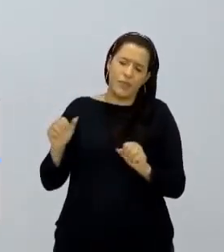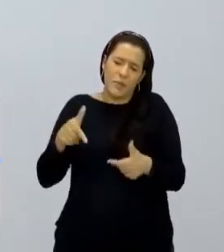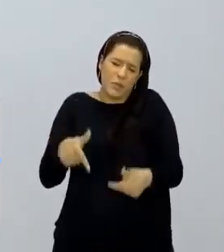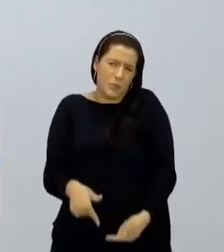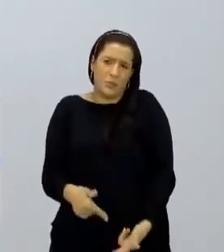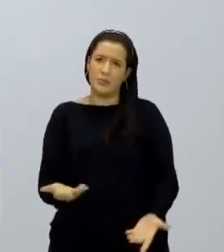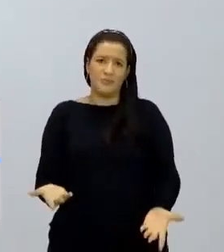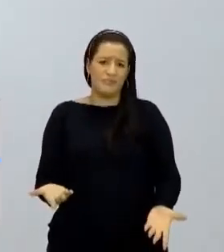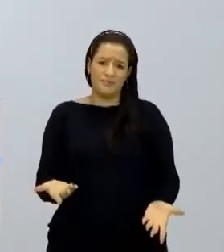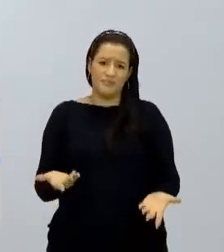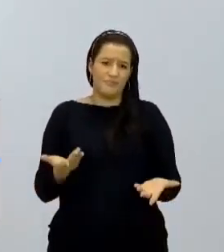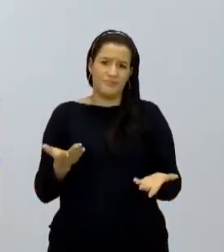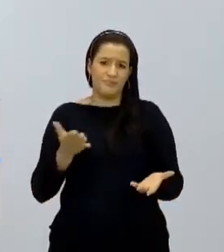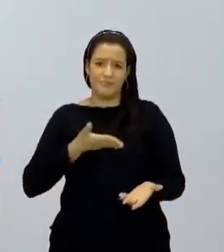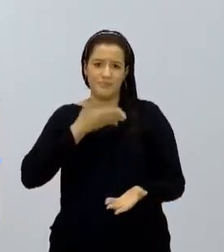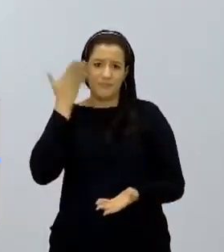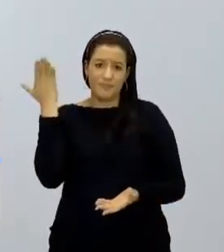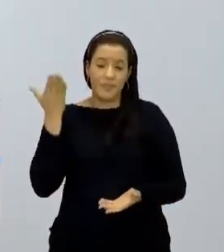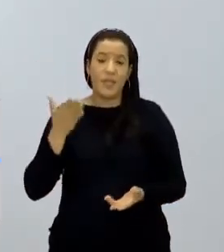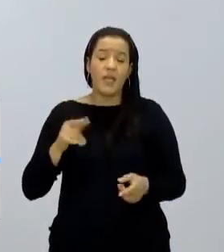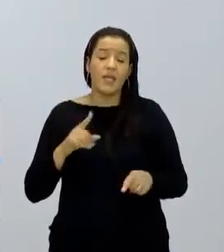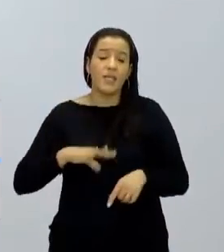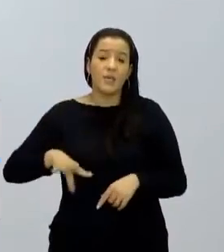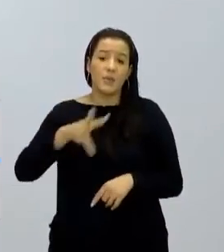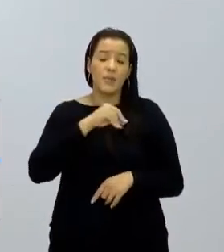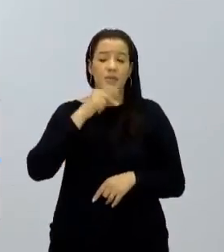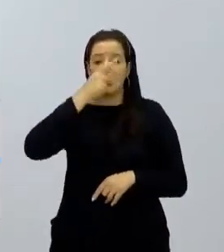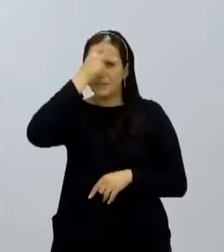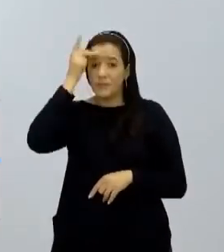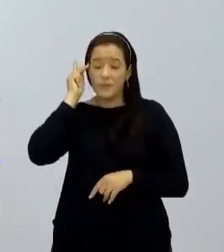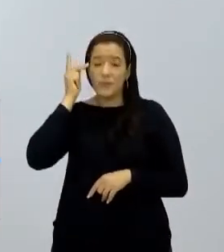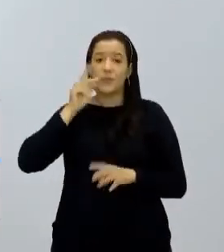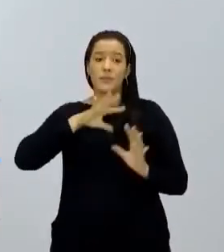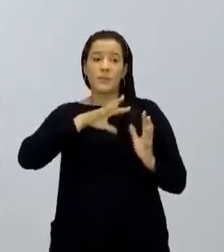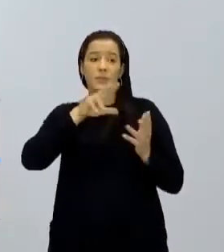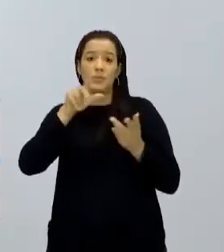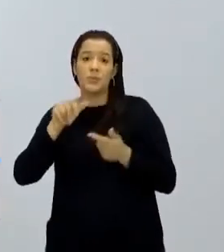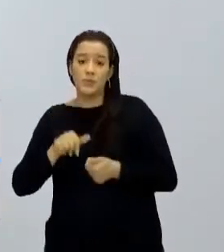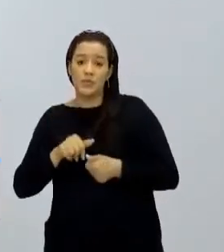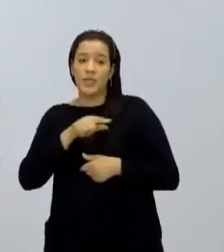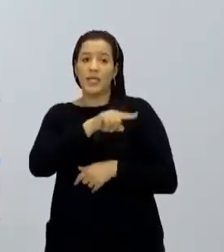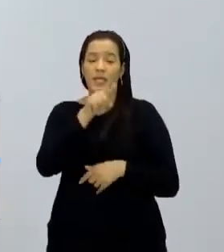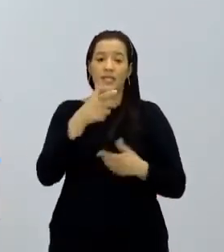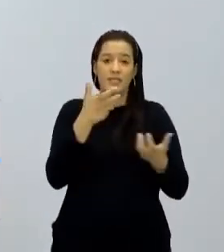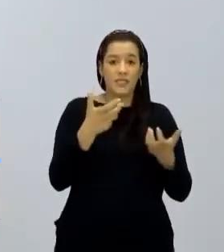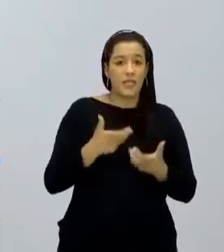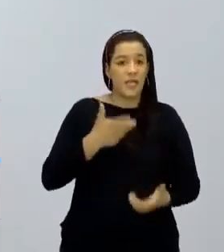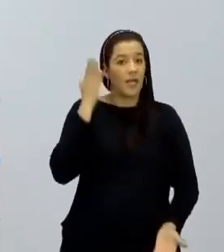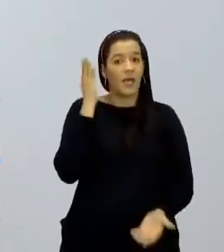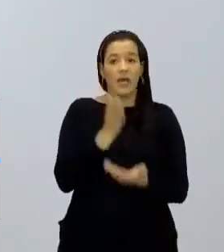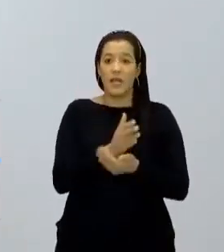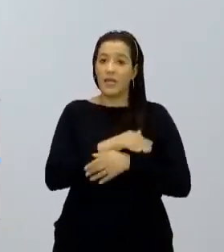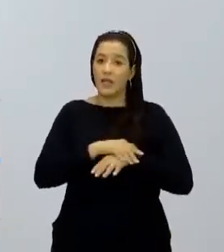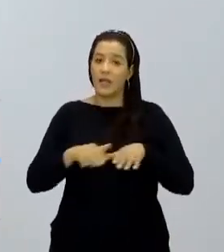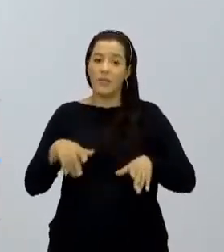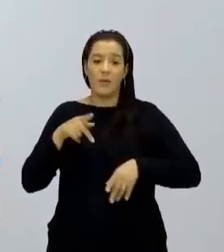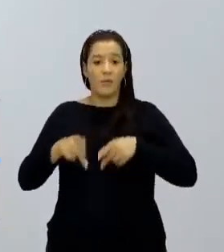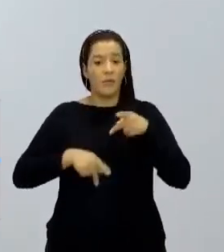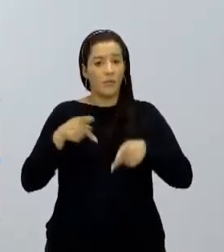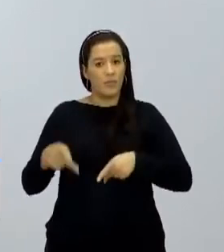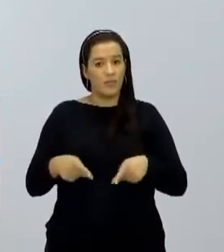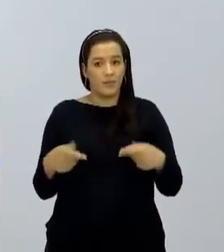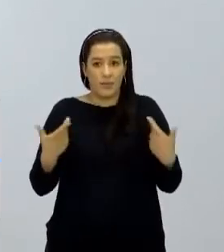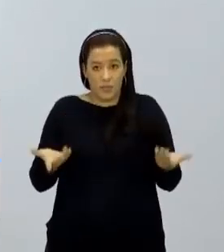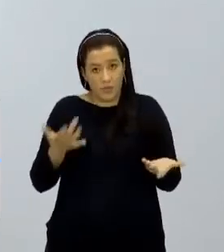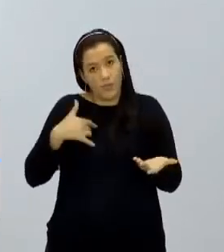provável. Só se a gente aceitar que grande parte, né, do mundo aí está querendo eliminar a população, o que